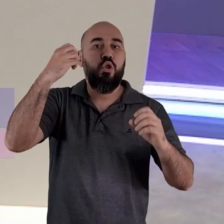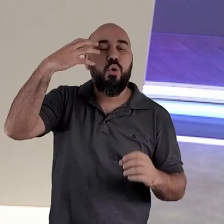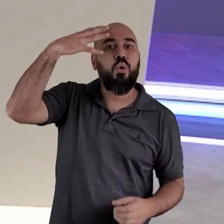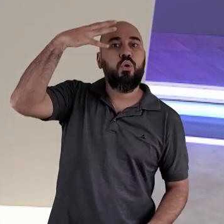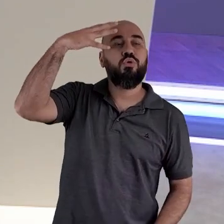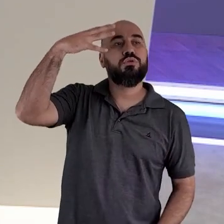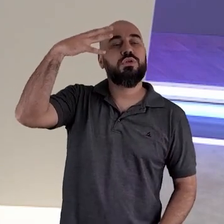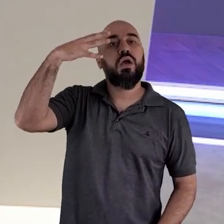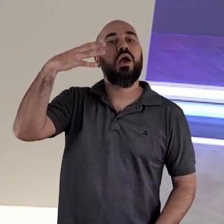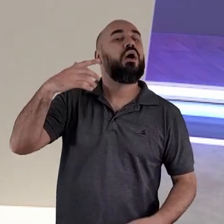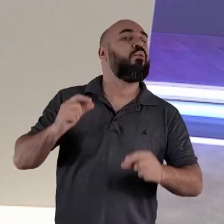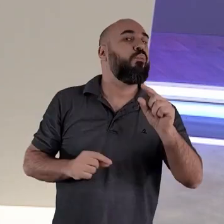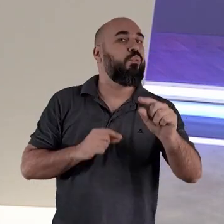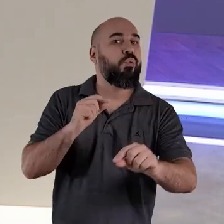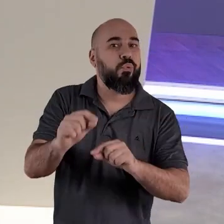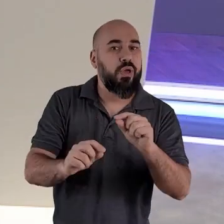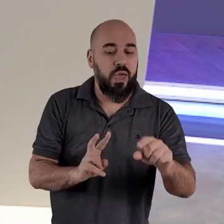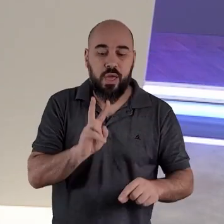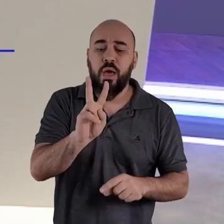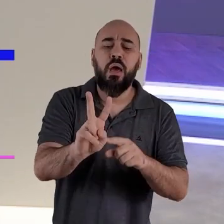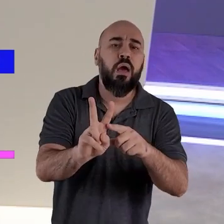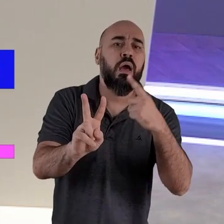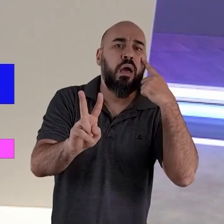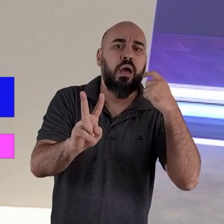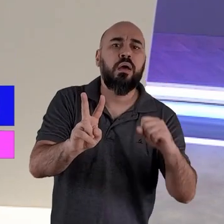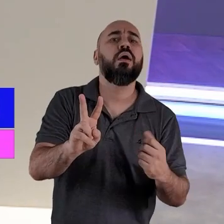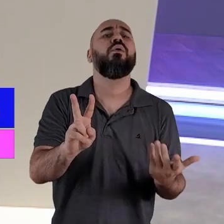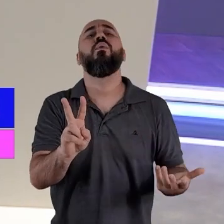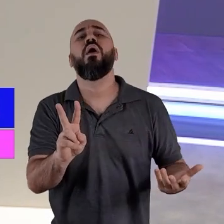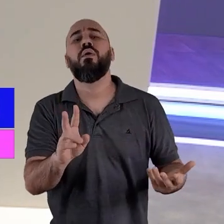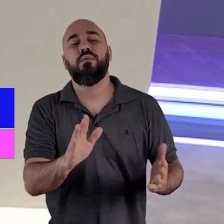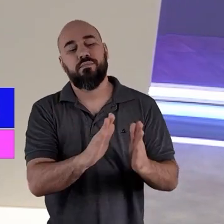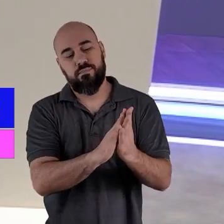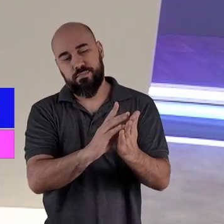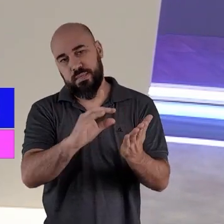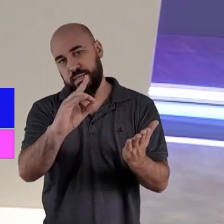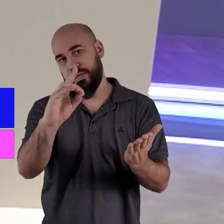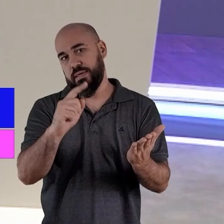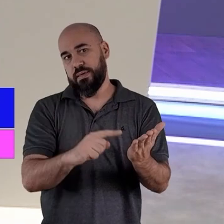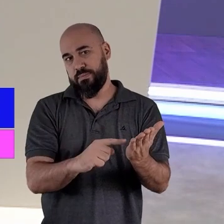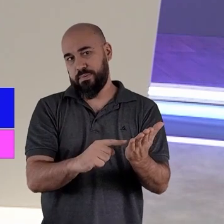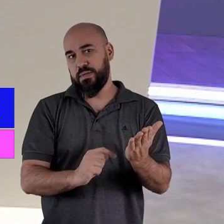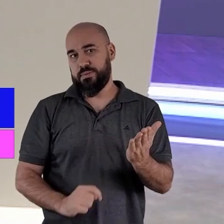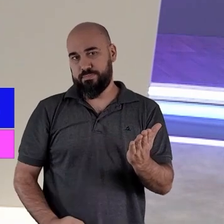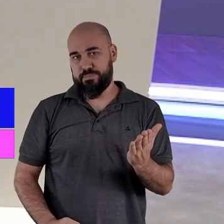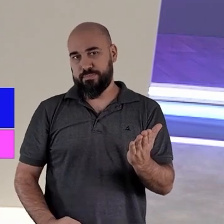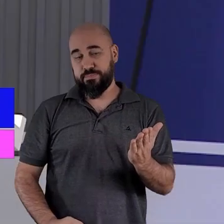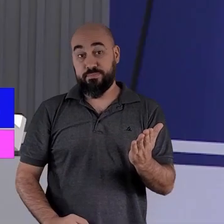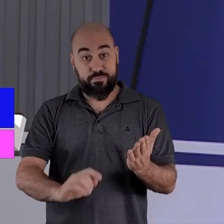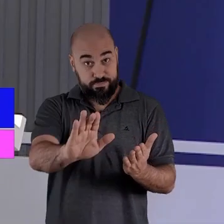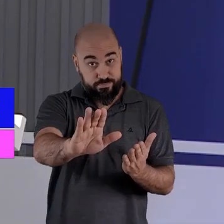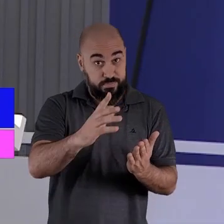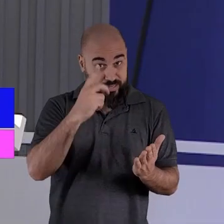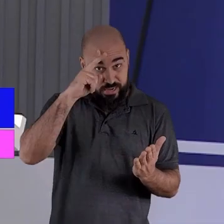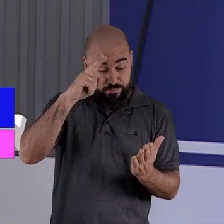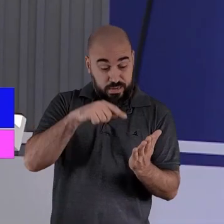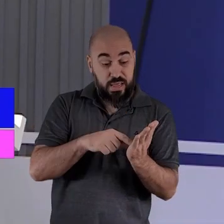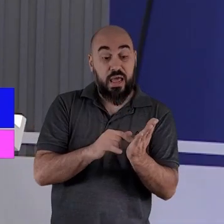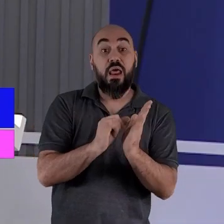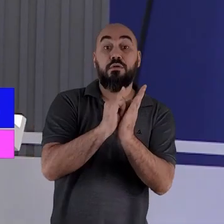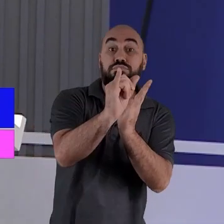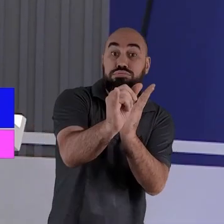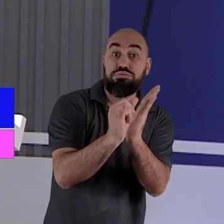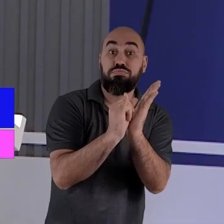que ilumina o nosso caminho. Mas lembre-se que elas profetizariam